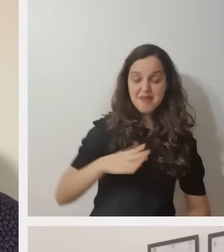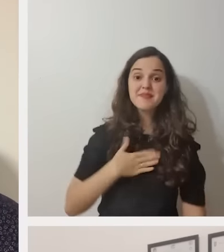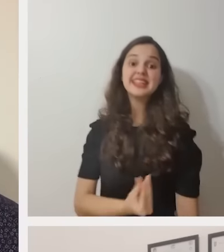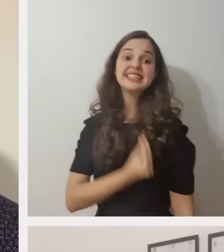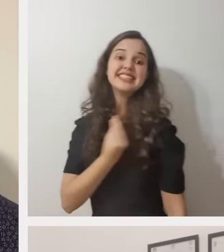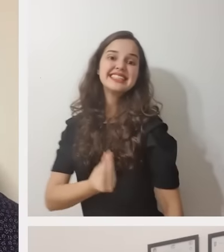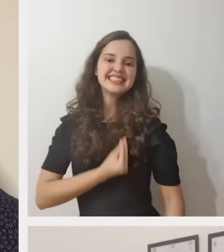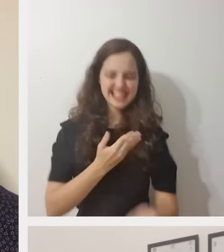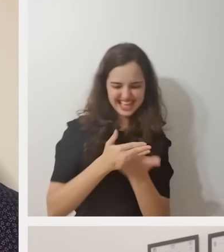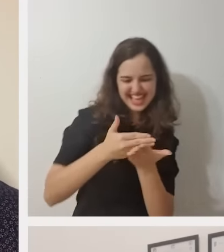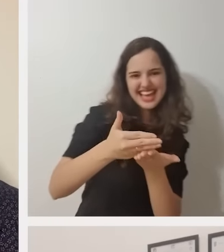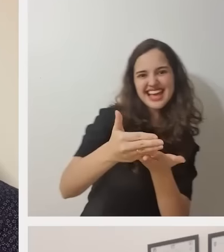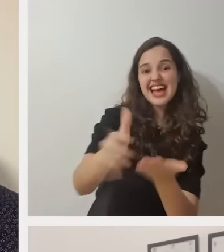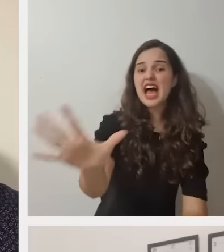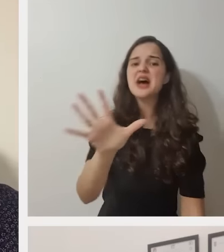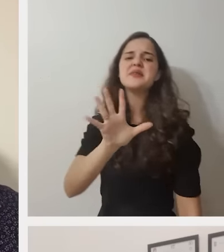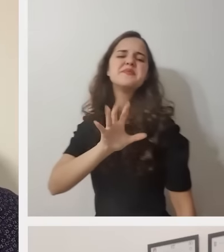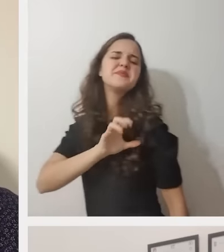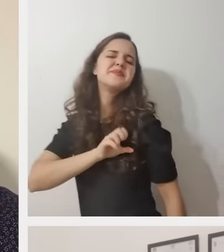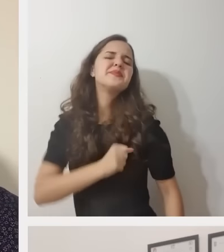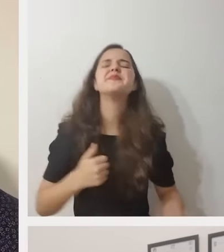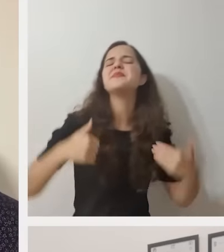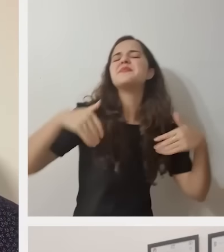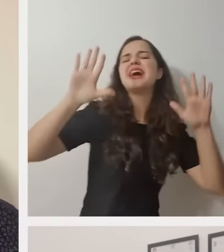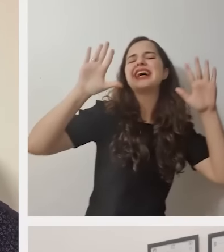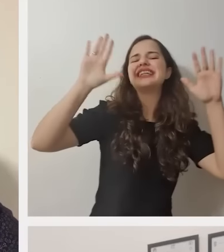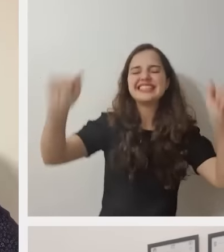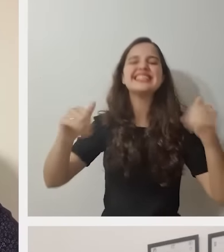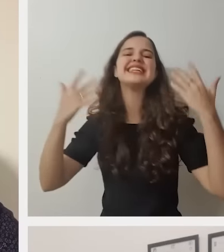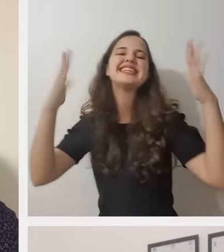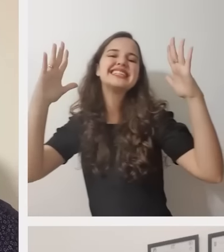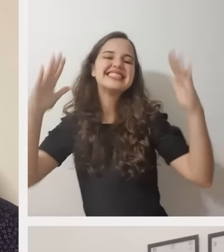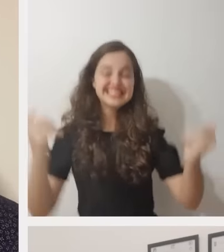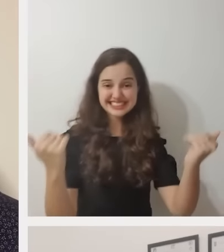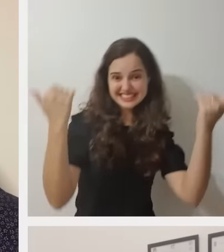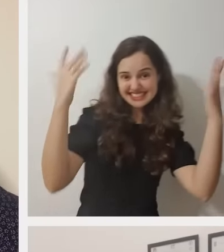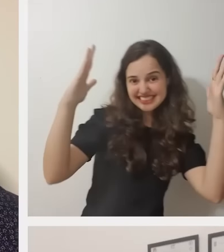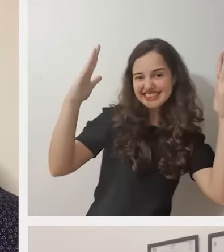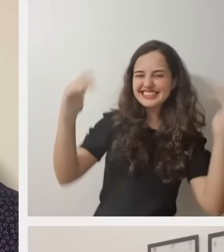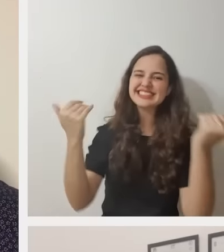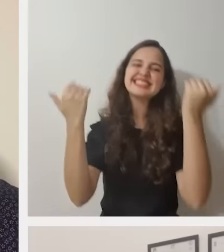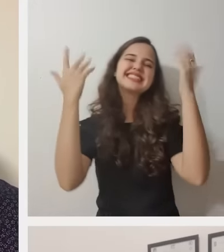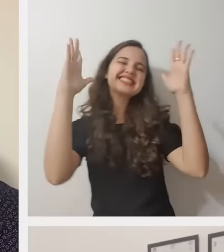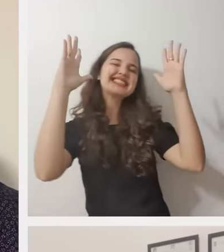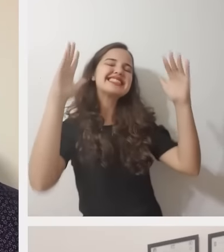Oh,